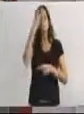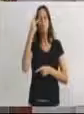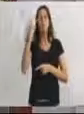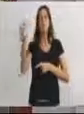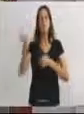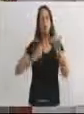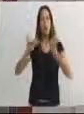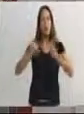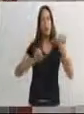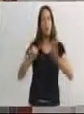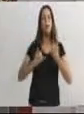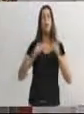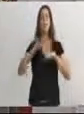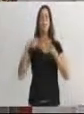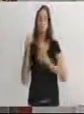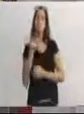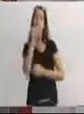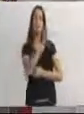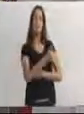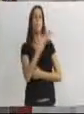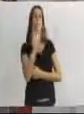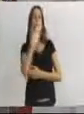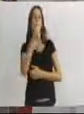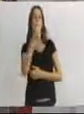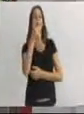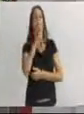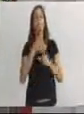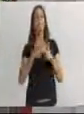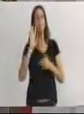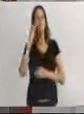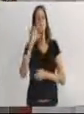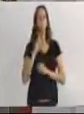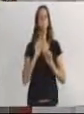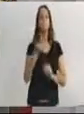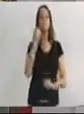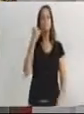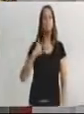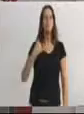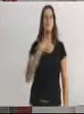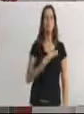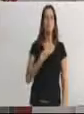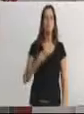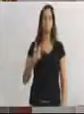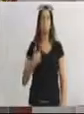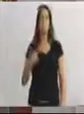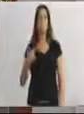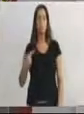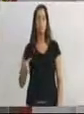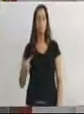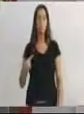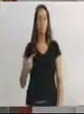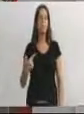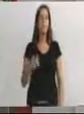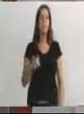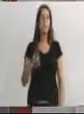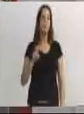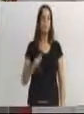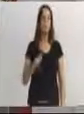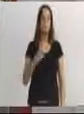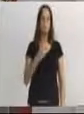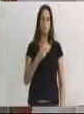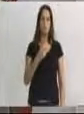eficaz ação para buscar soluções ao nosso povo não deixa telefone 3231 15 e 16 o meu gabinete à disposição todos aqueles que entenderem que